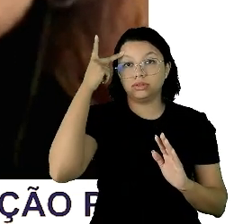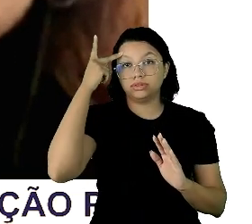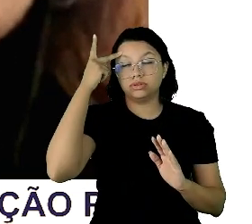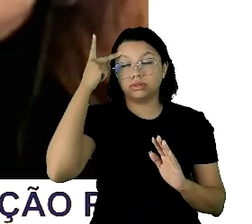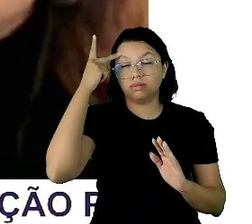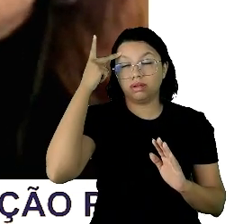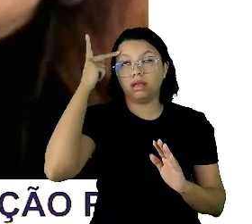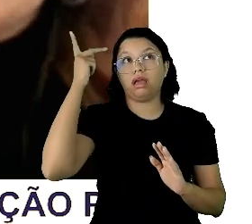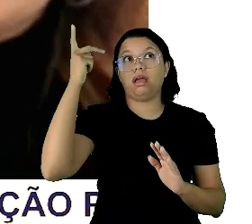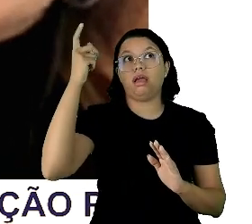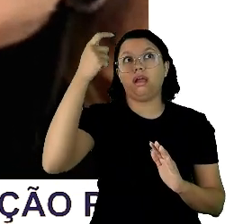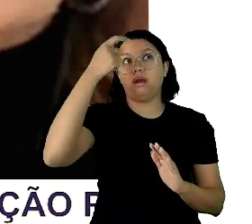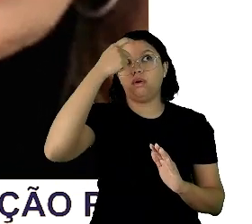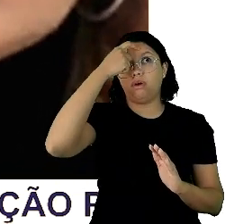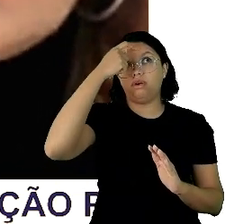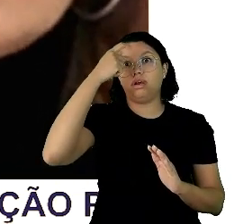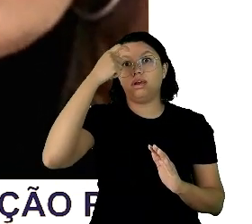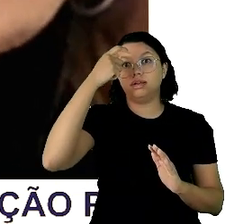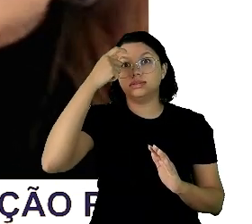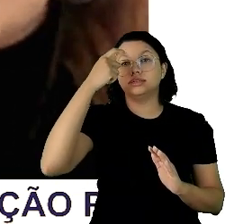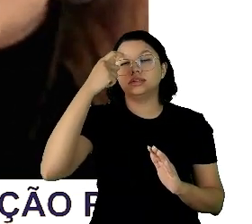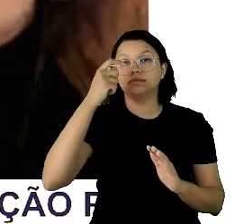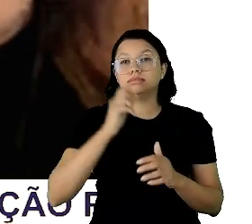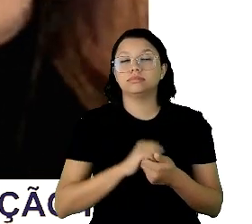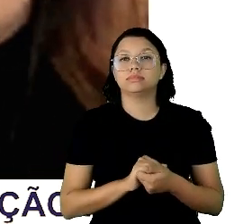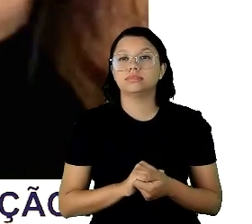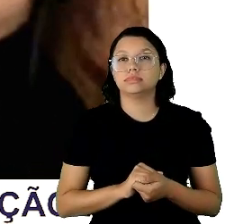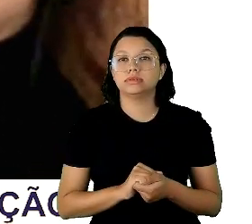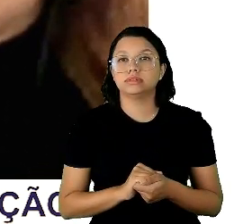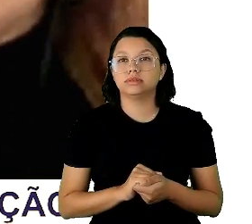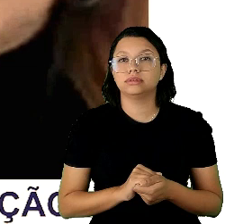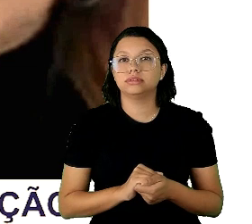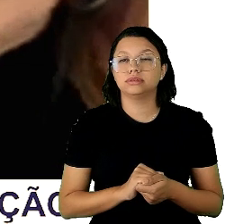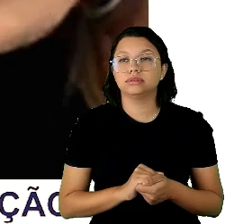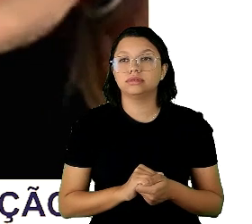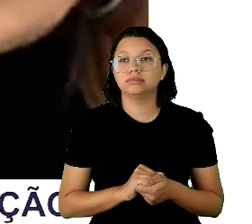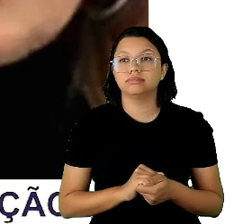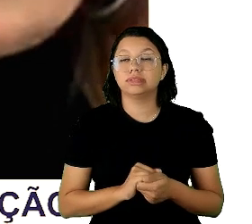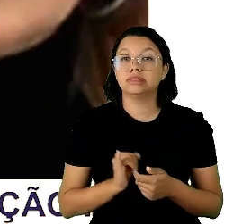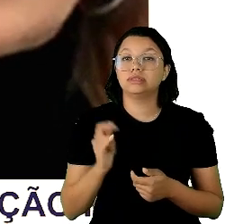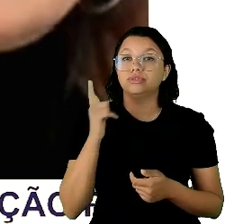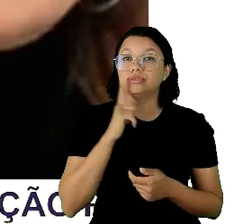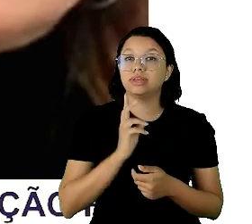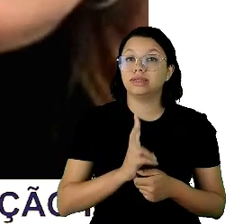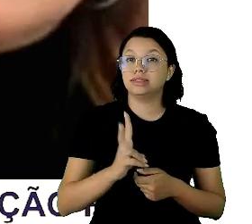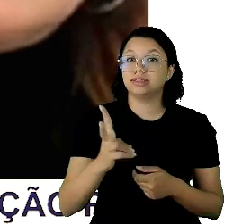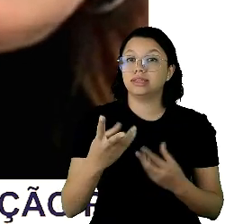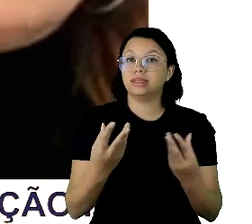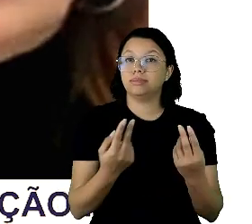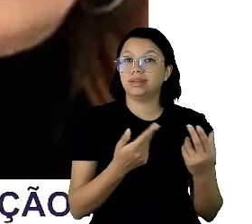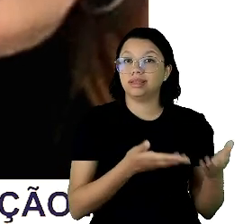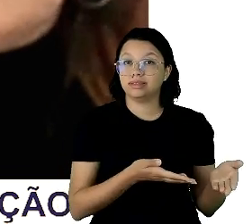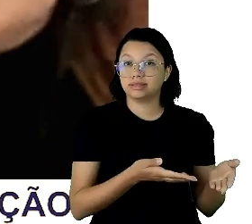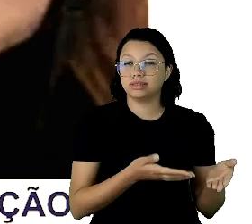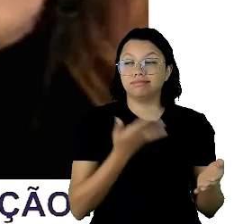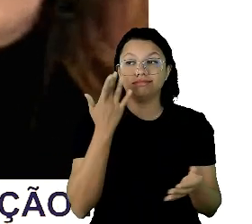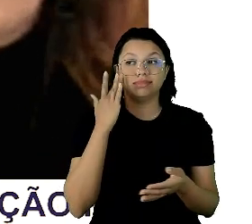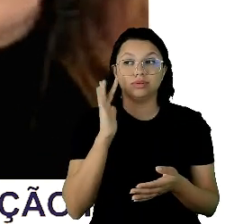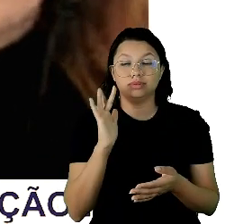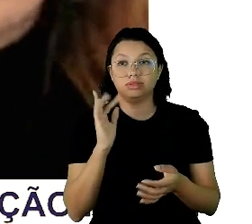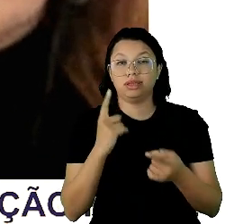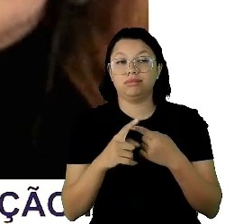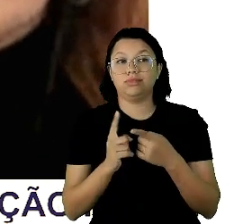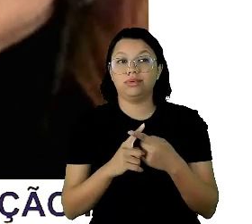dá para sempre fazer dessa forma, eu não sei, porque como a gente está falando do Brasil, que é enorme, que é